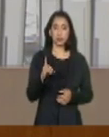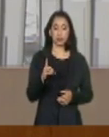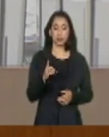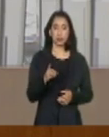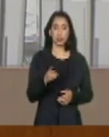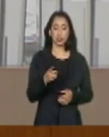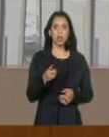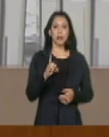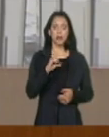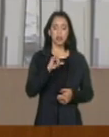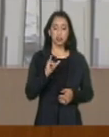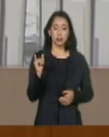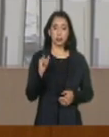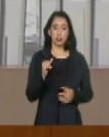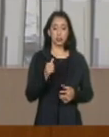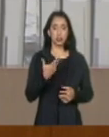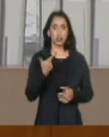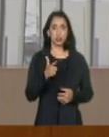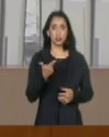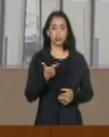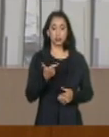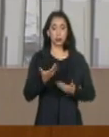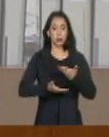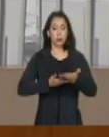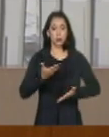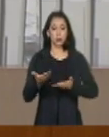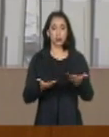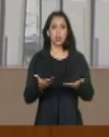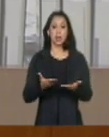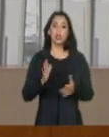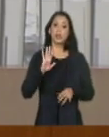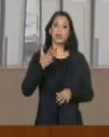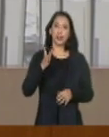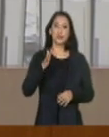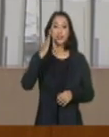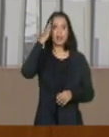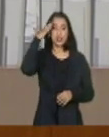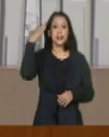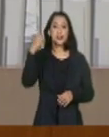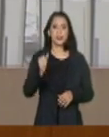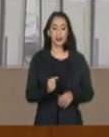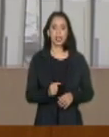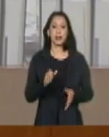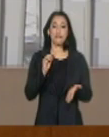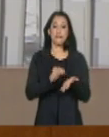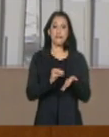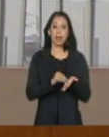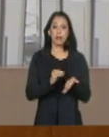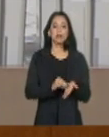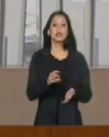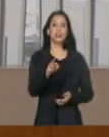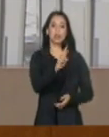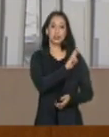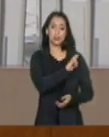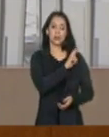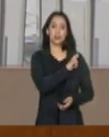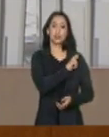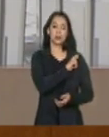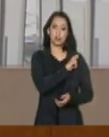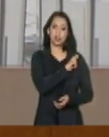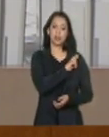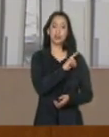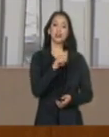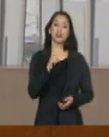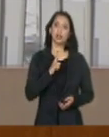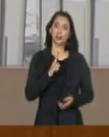tipo de compartilhamento, talvez já vislumbrando a balbúrdia ou a irresponsabilidade que daí